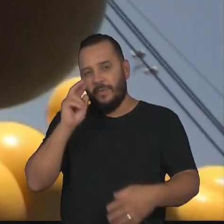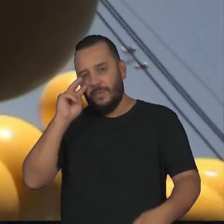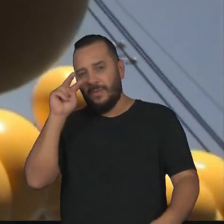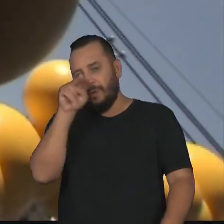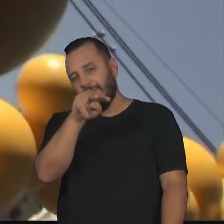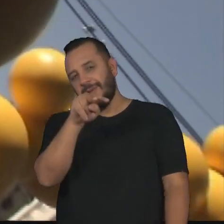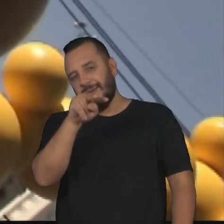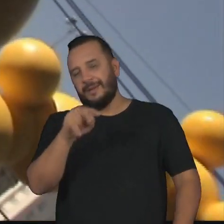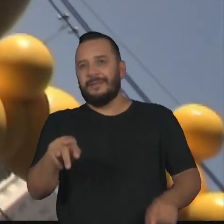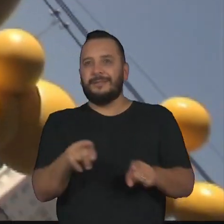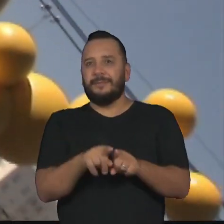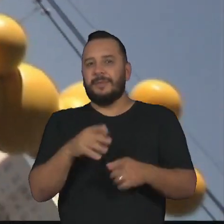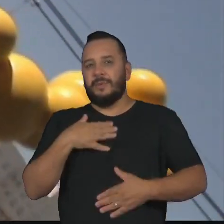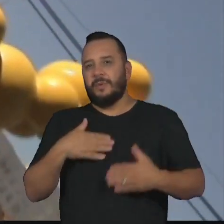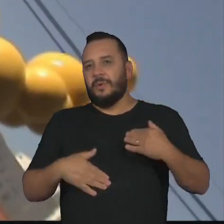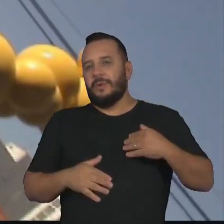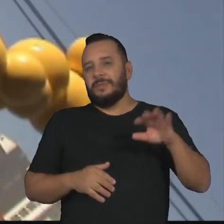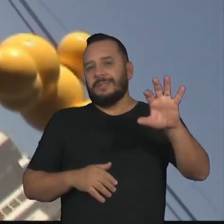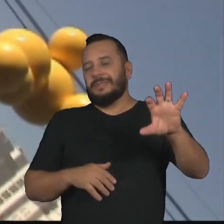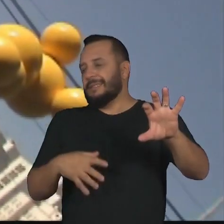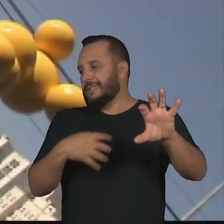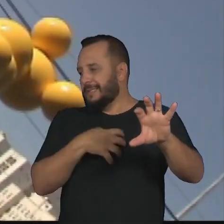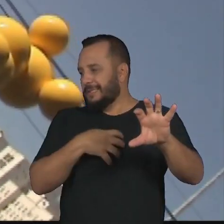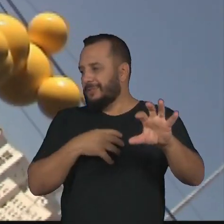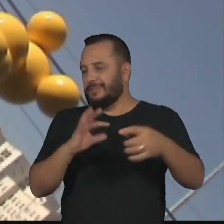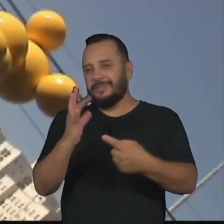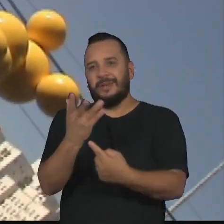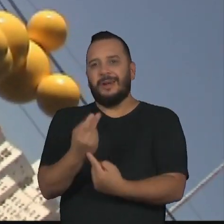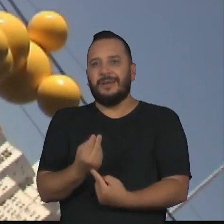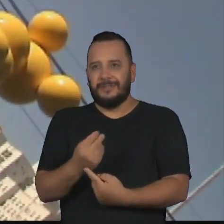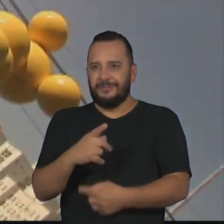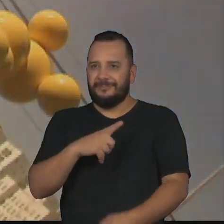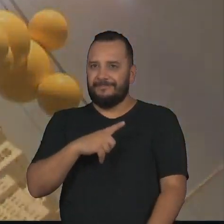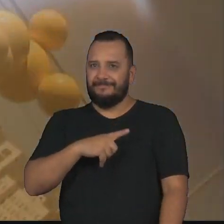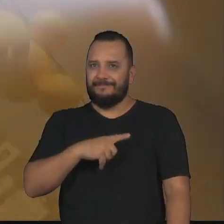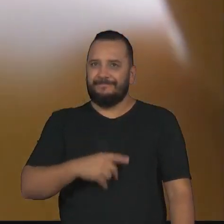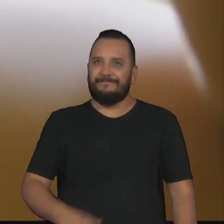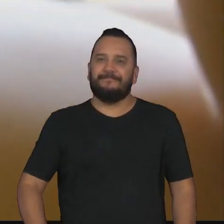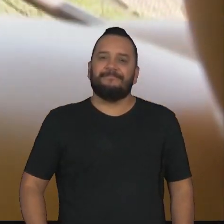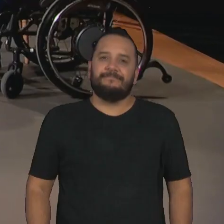mas também física com a sua arte.